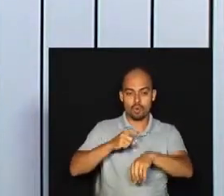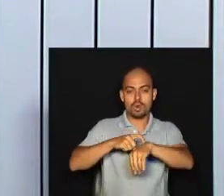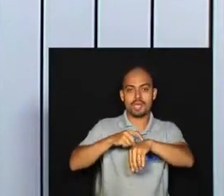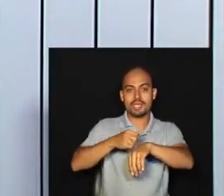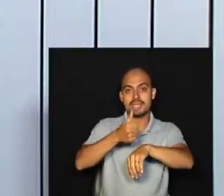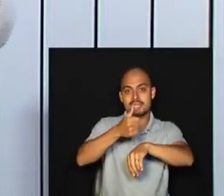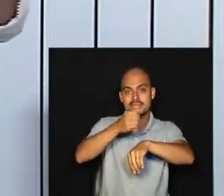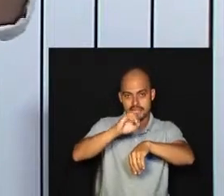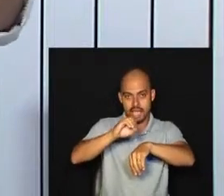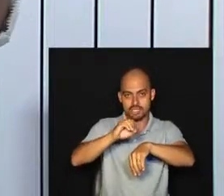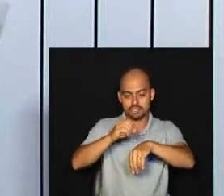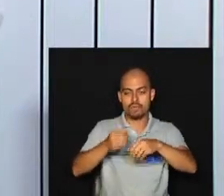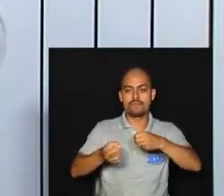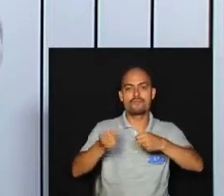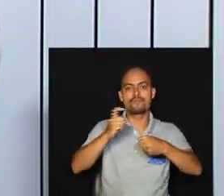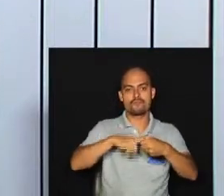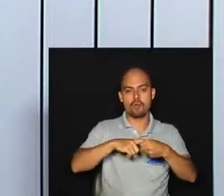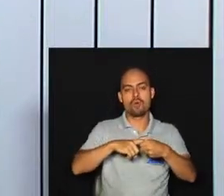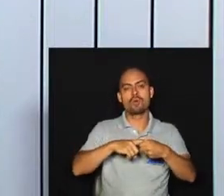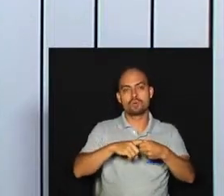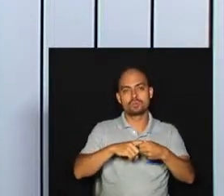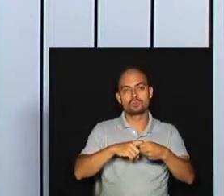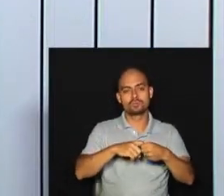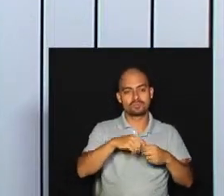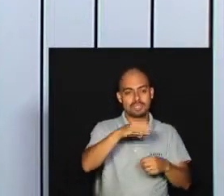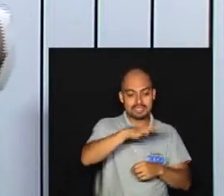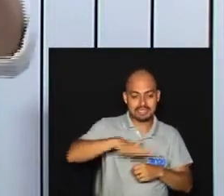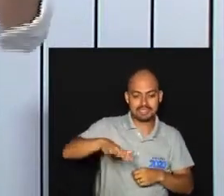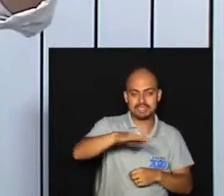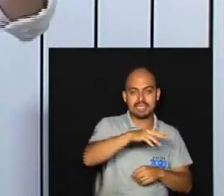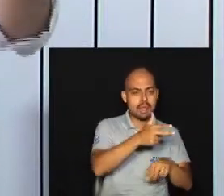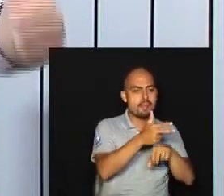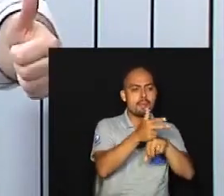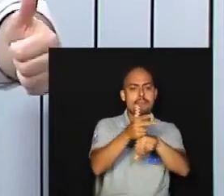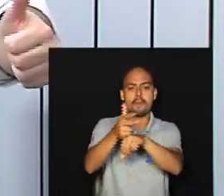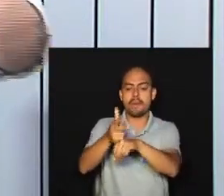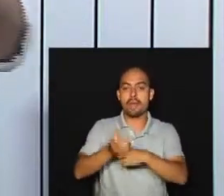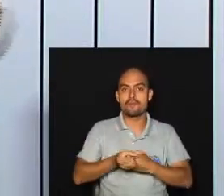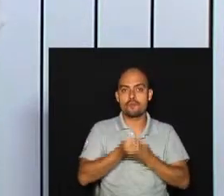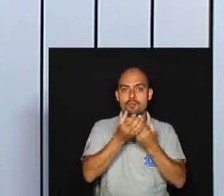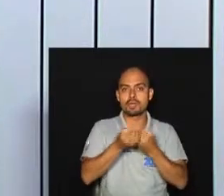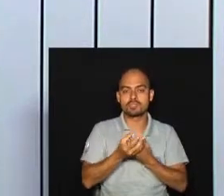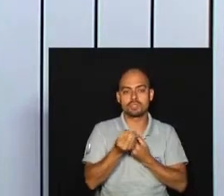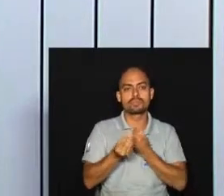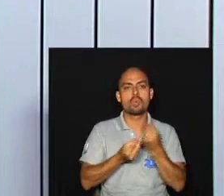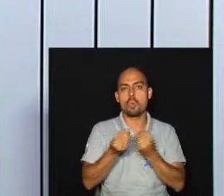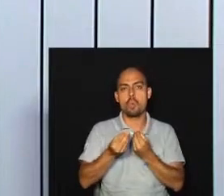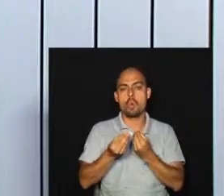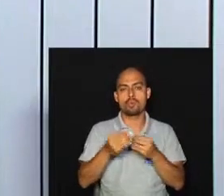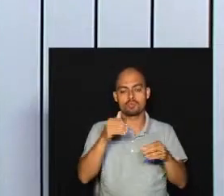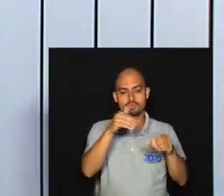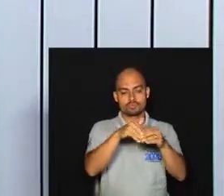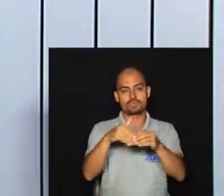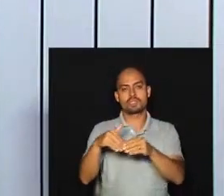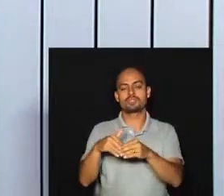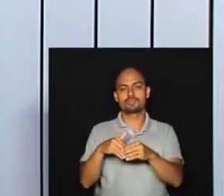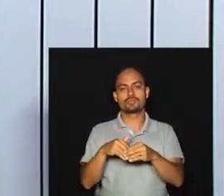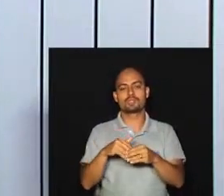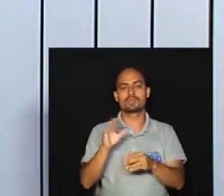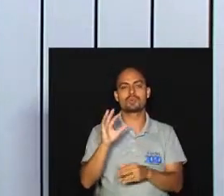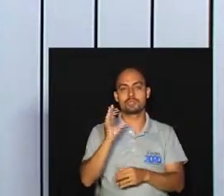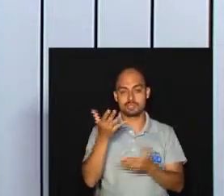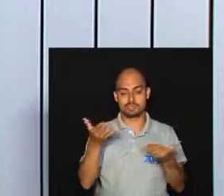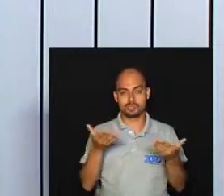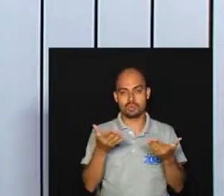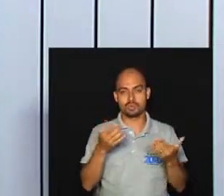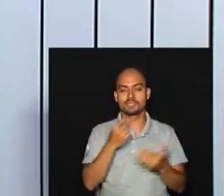10 horas da manhã com mais um giro pela cidade com informações sobre o clima e sobre as votações que estão